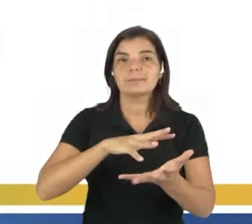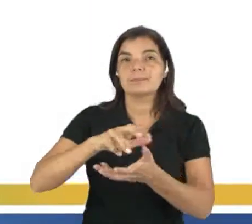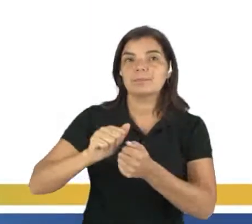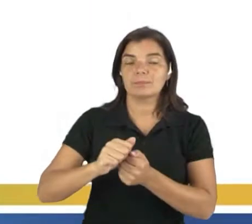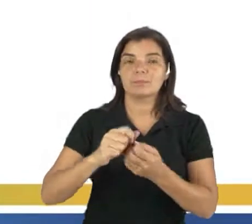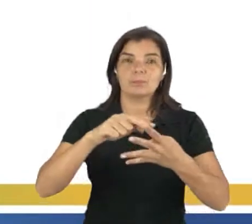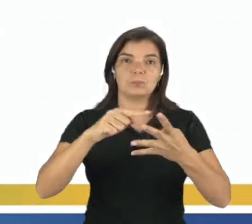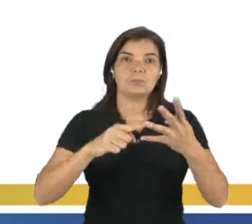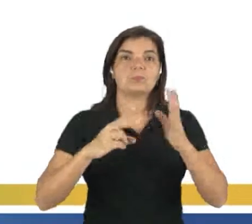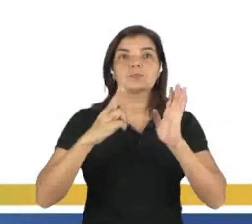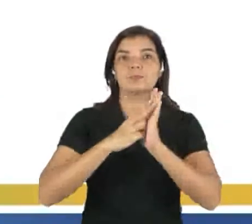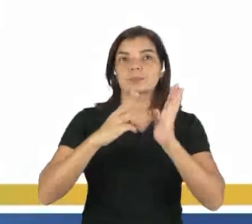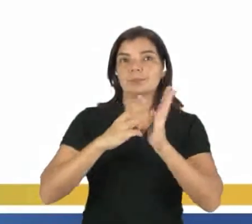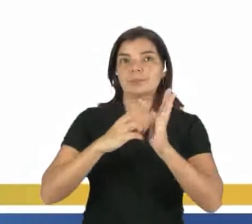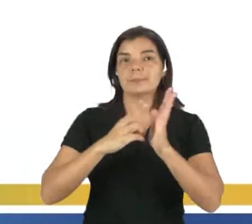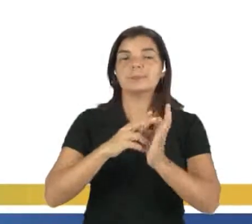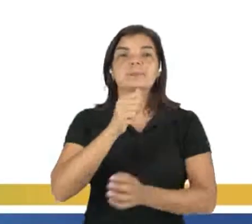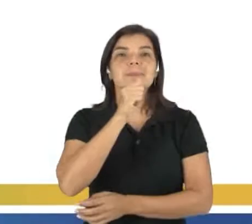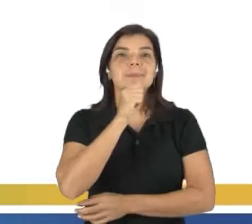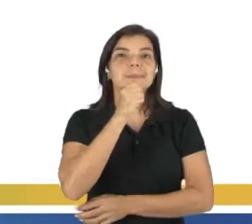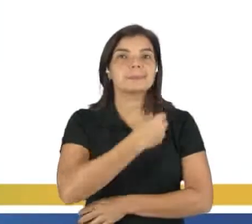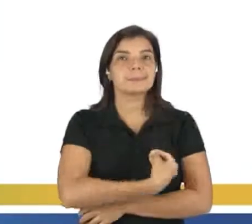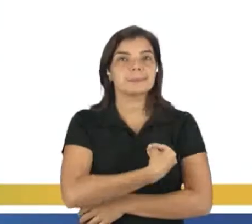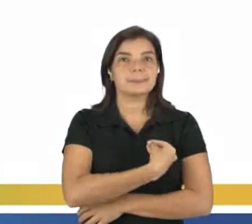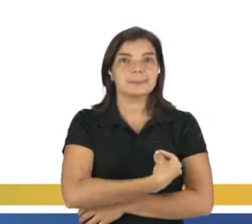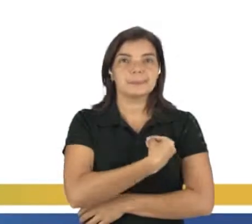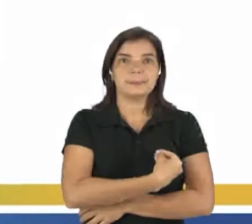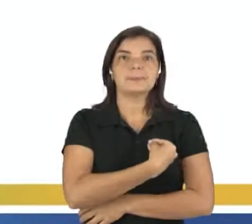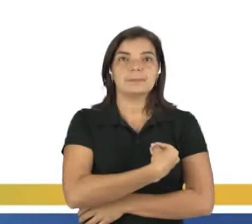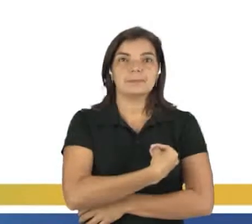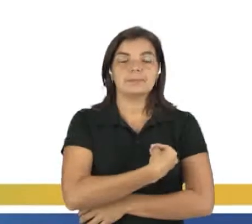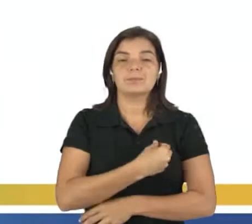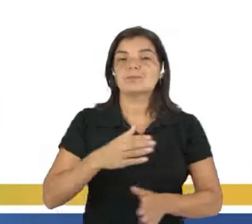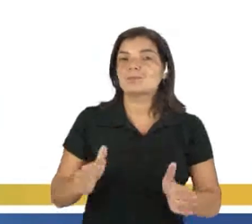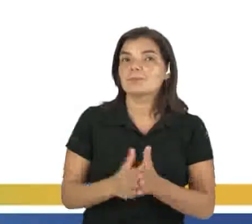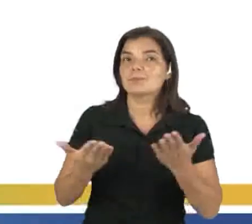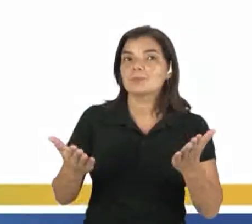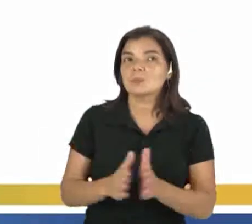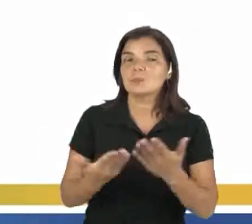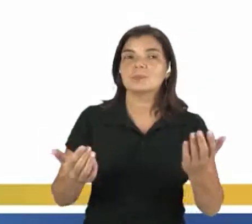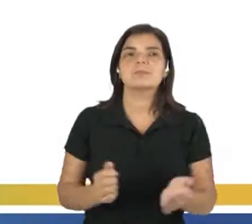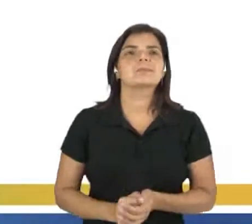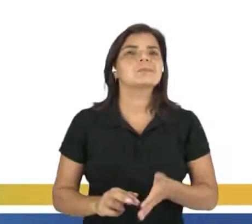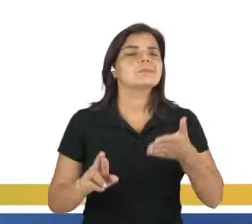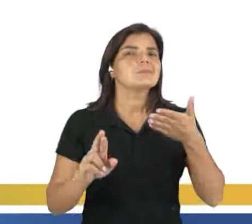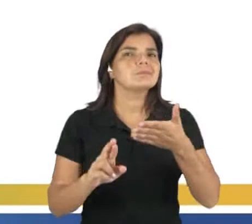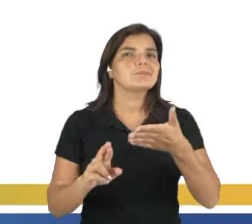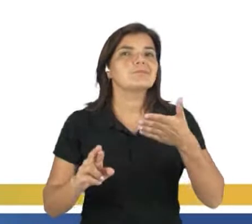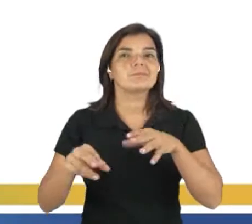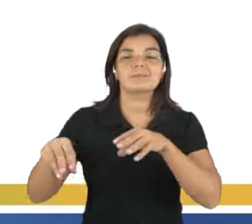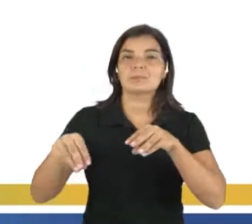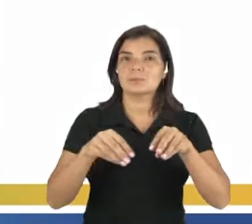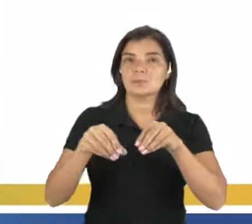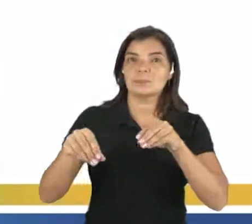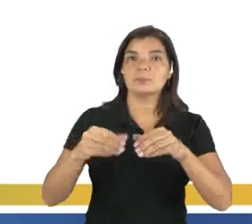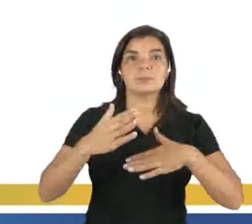indígenas latino-americanos ainda vivia em situação de pobreza. No que se refere ao acesso à